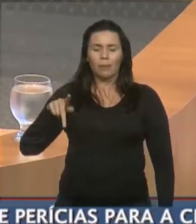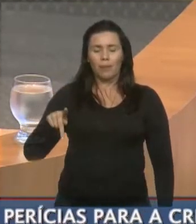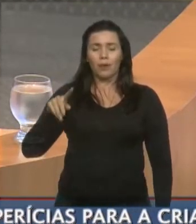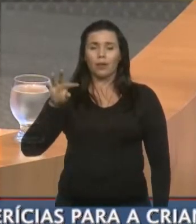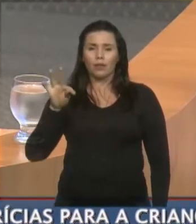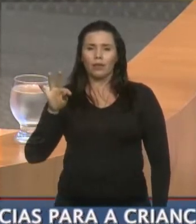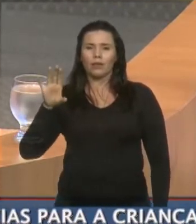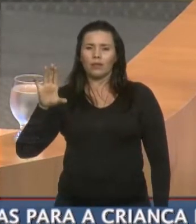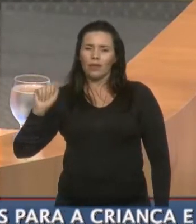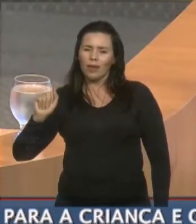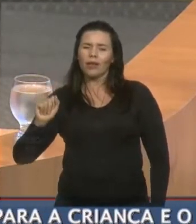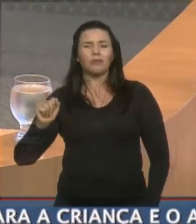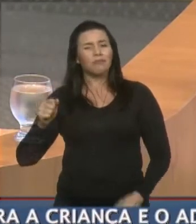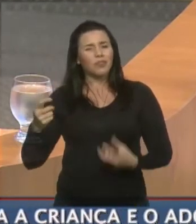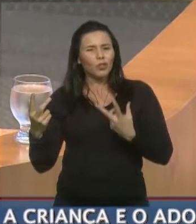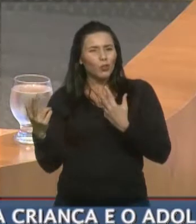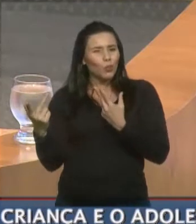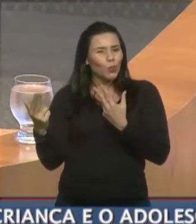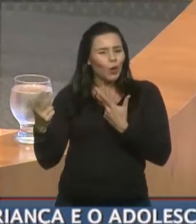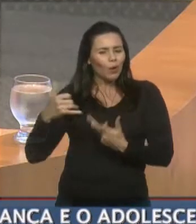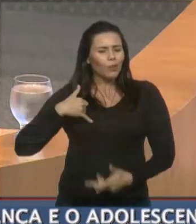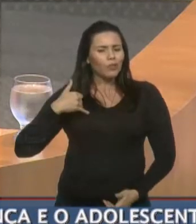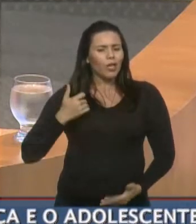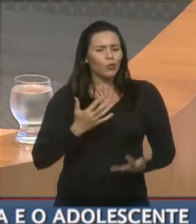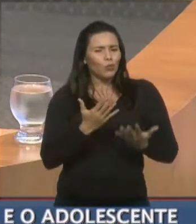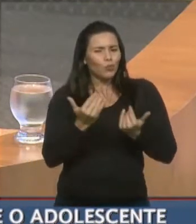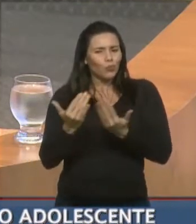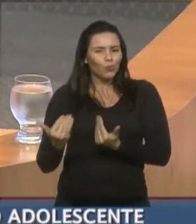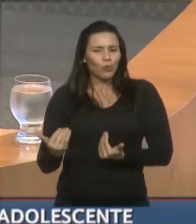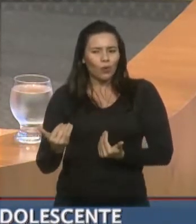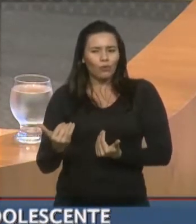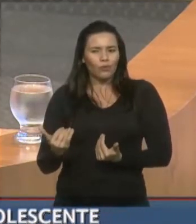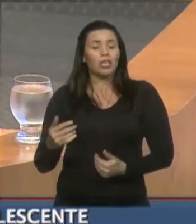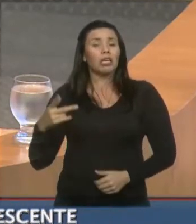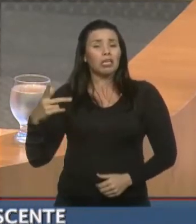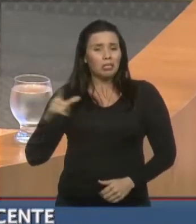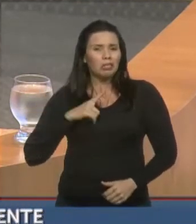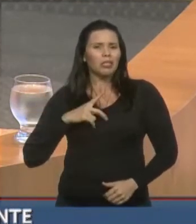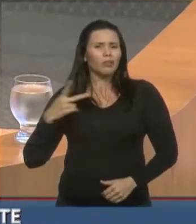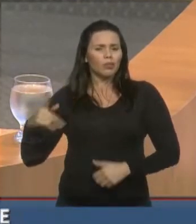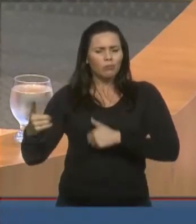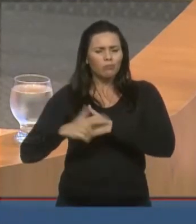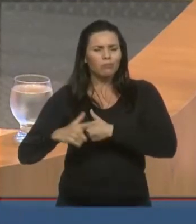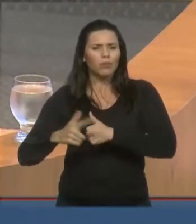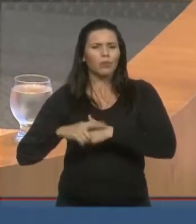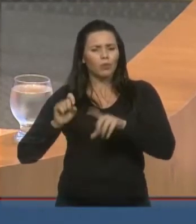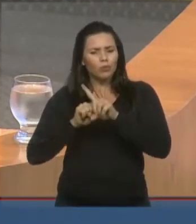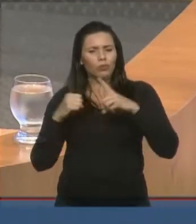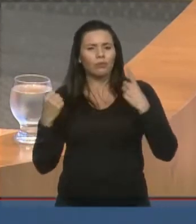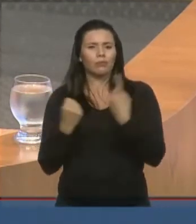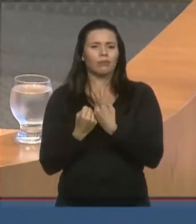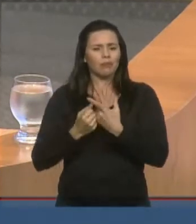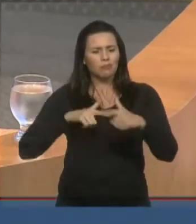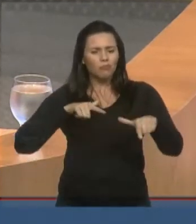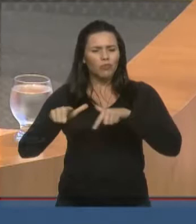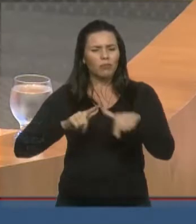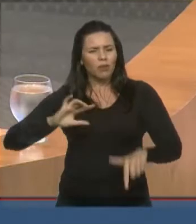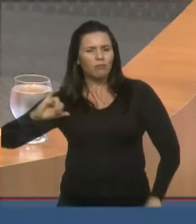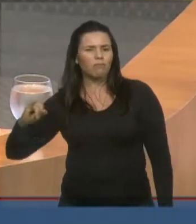pelo aperfeiçoamento e maturidade em seu papel social, porém já com amplos serviços prestados, considerando-se